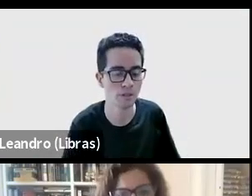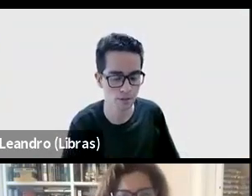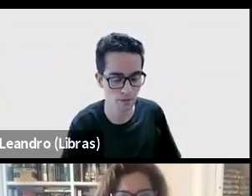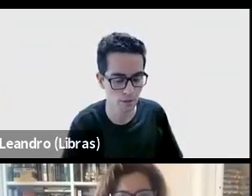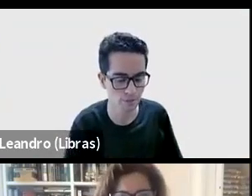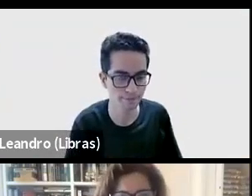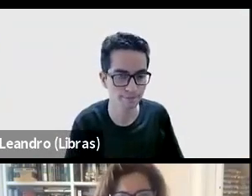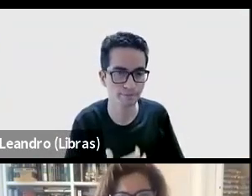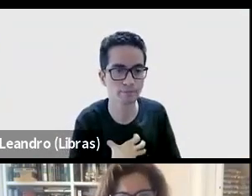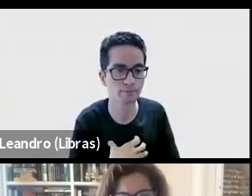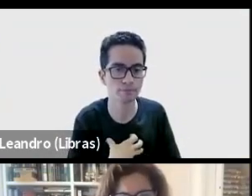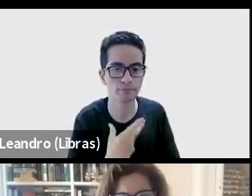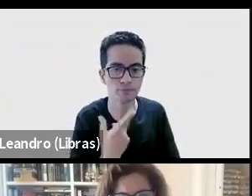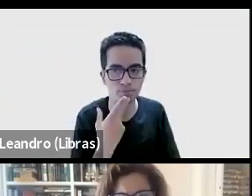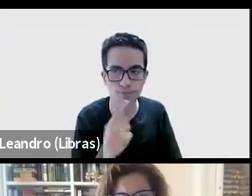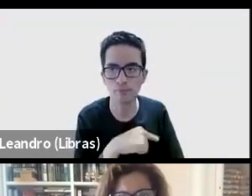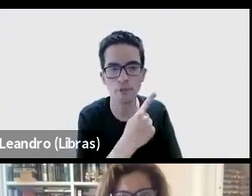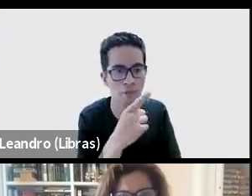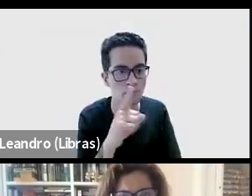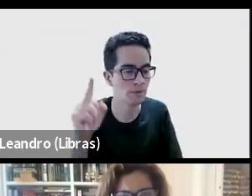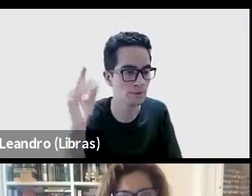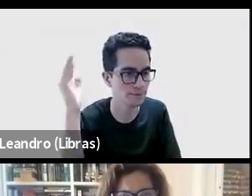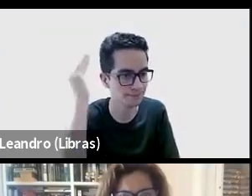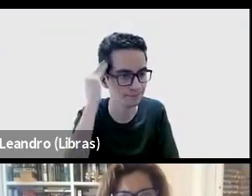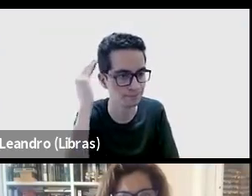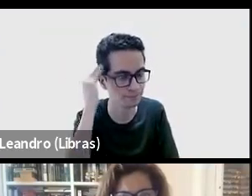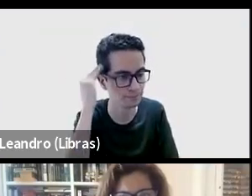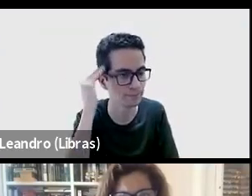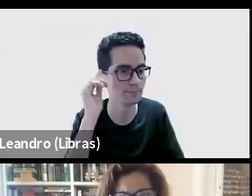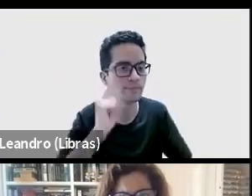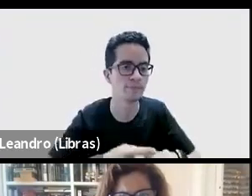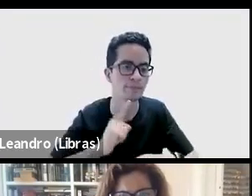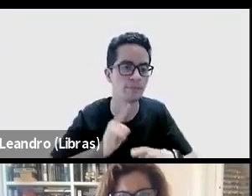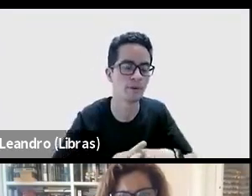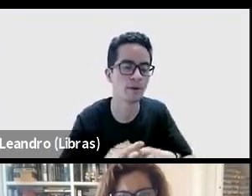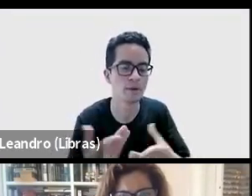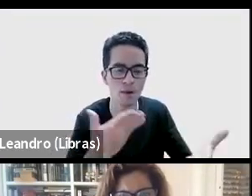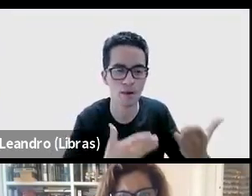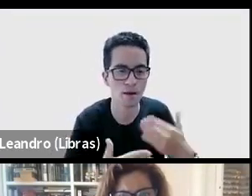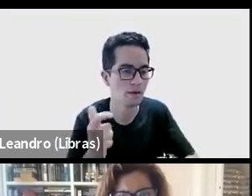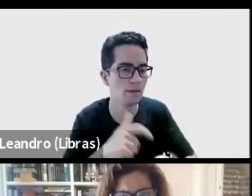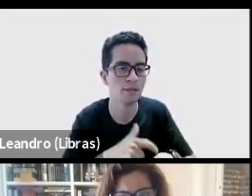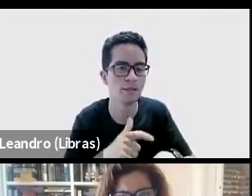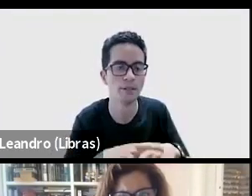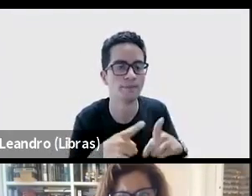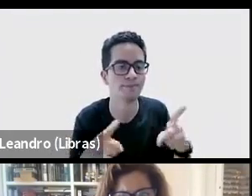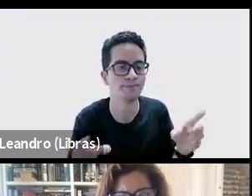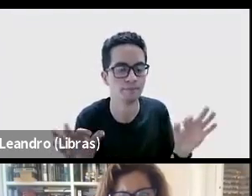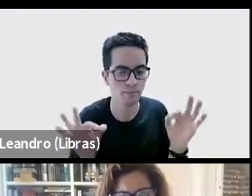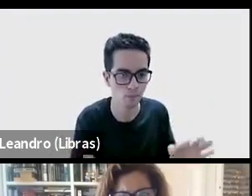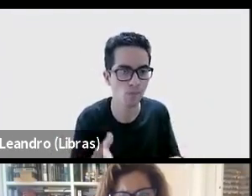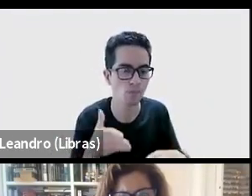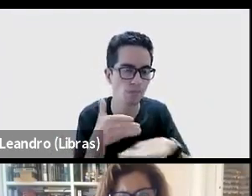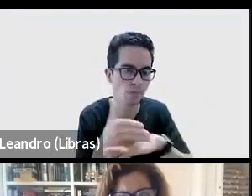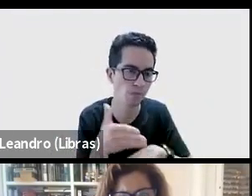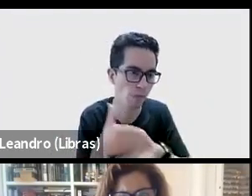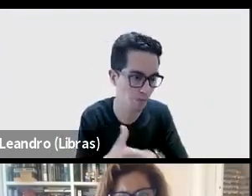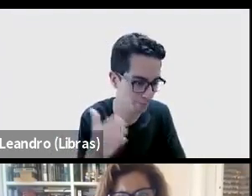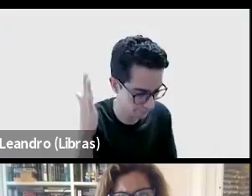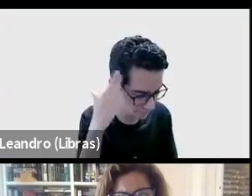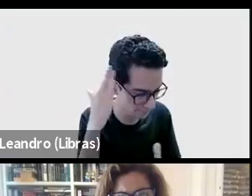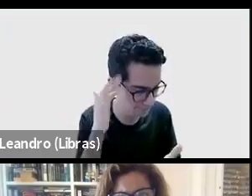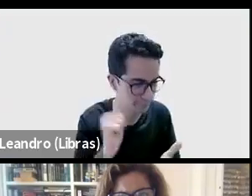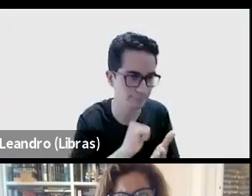formas dizer não, né? Enfim, tentar colaborar de forma mais pontual, falar, não, eu vou participar aqui de uma atividade